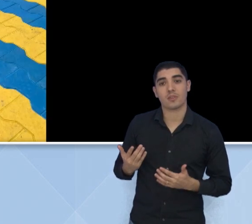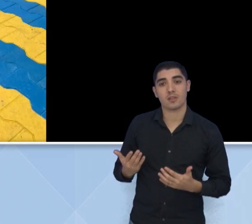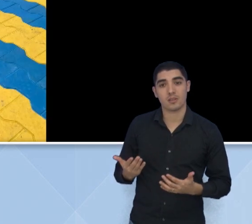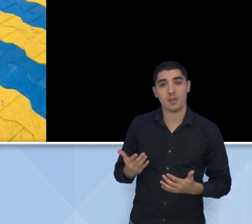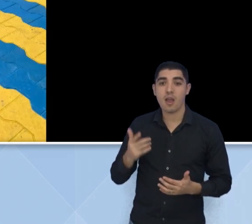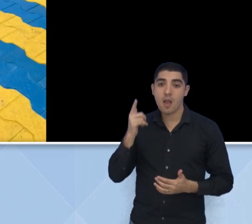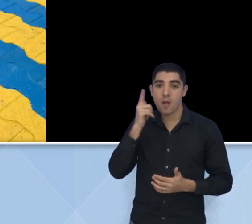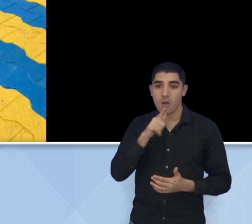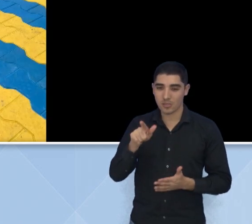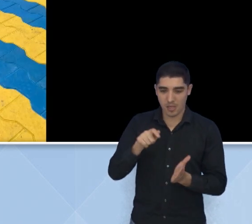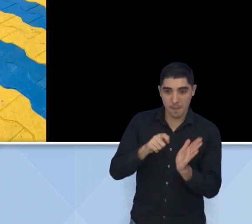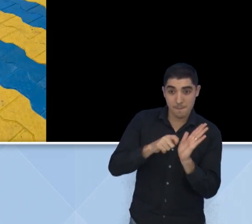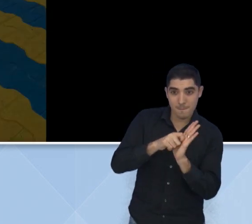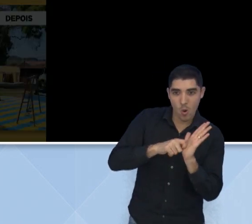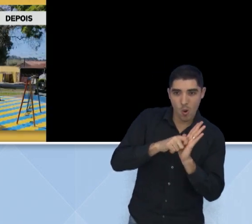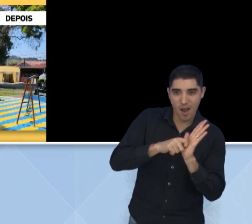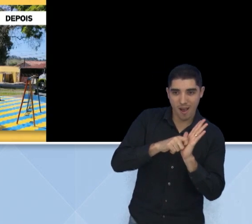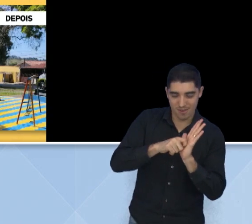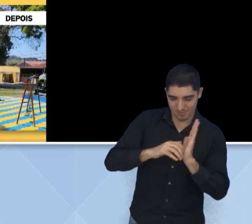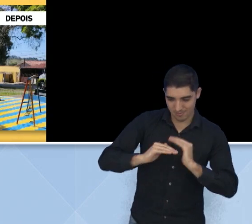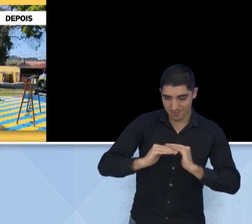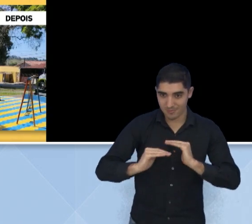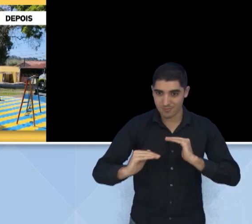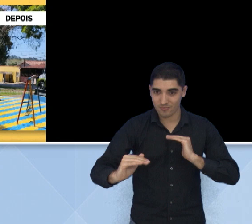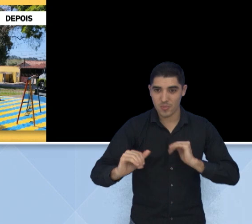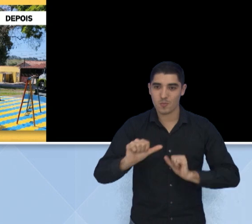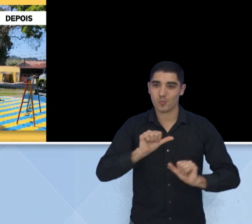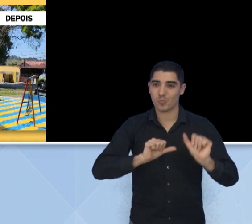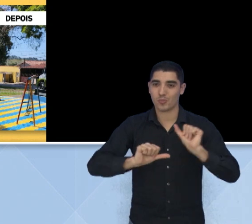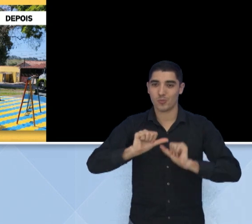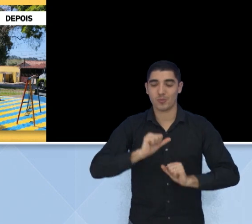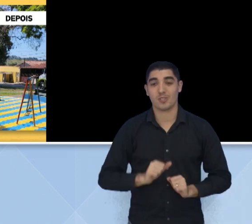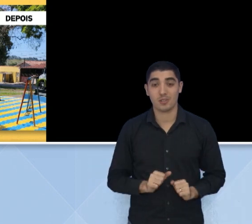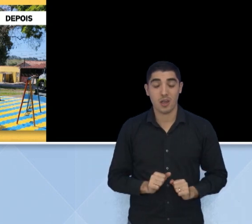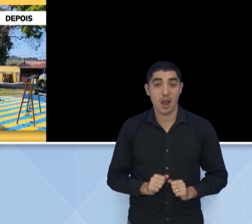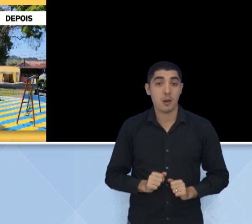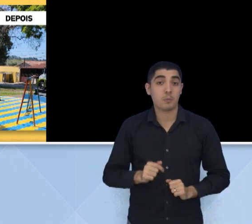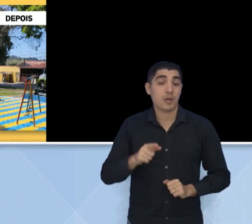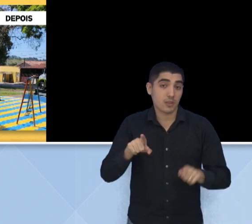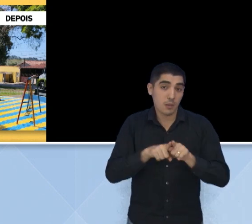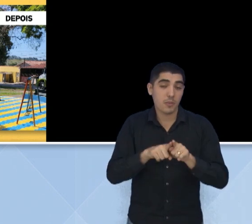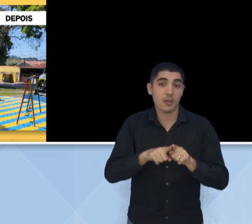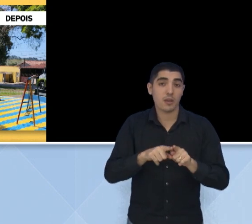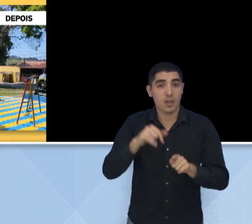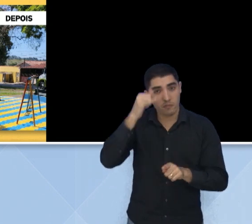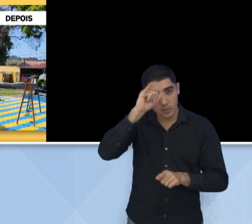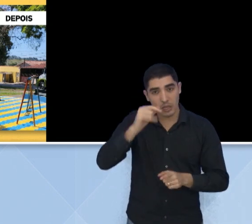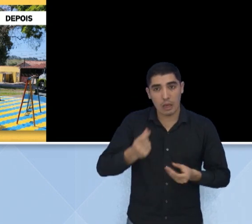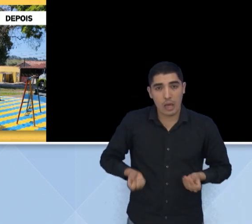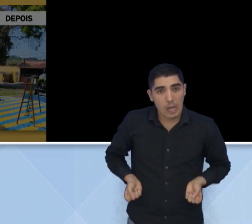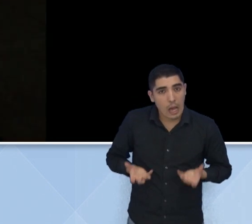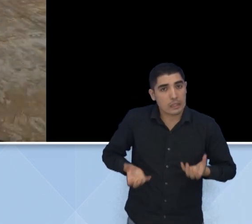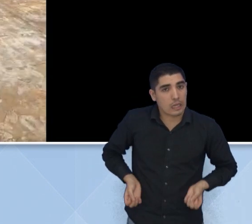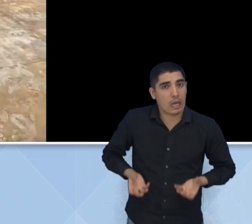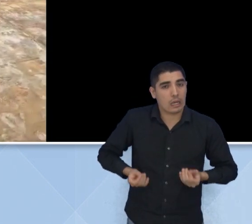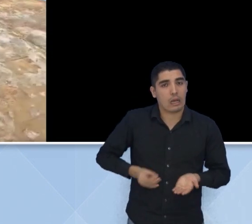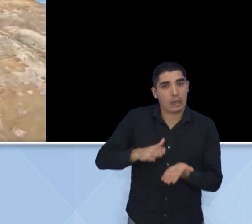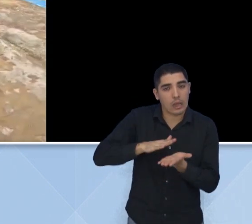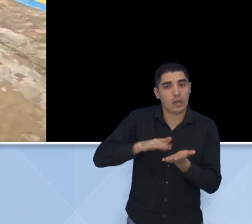ente emborrachado, né, vamos ter menos gastos para o nosso município.